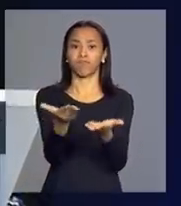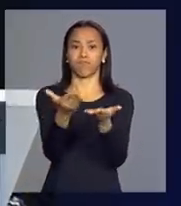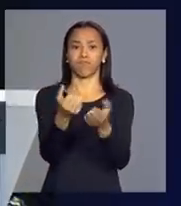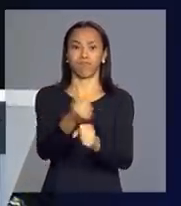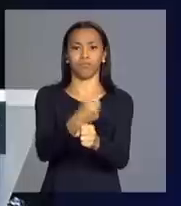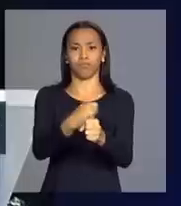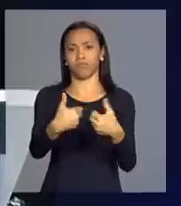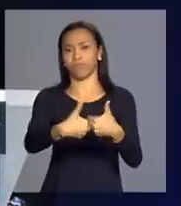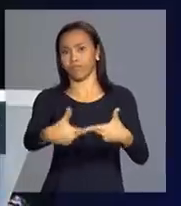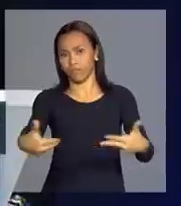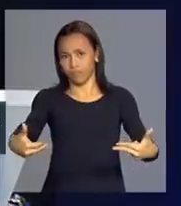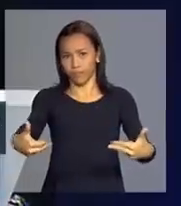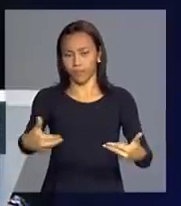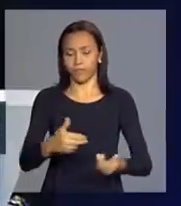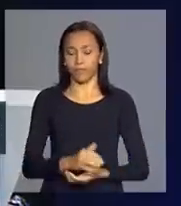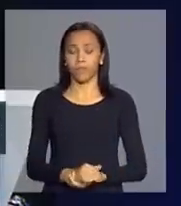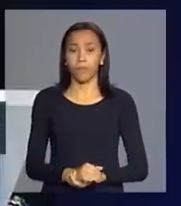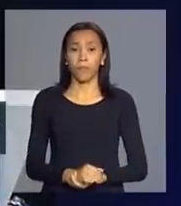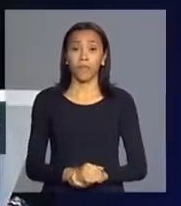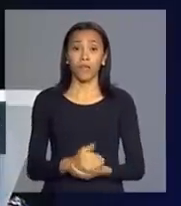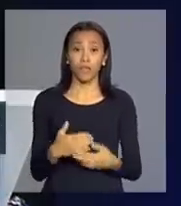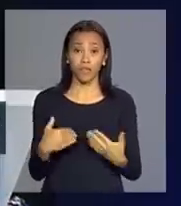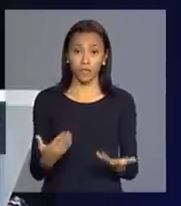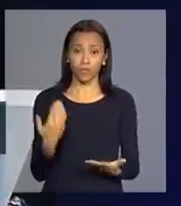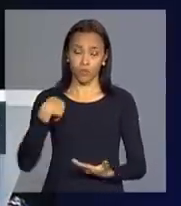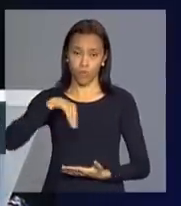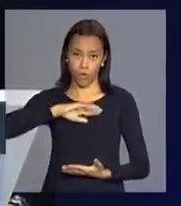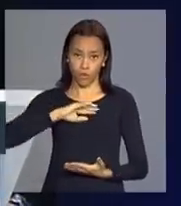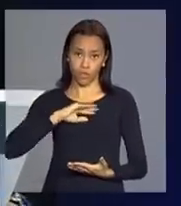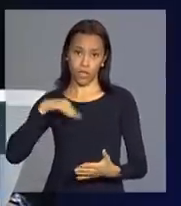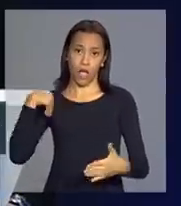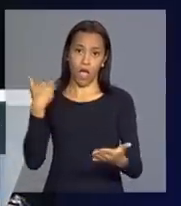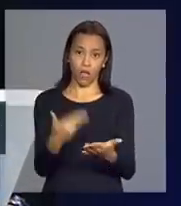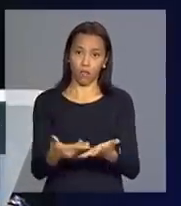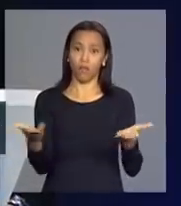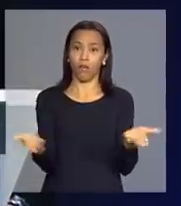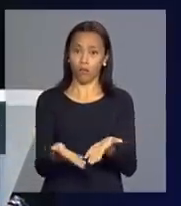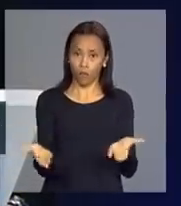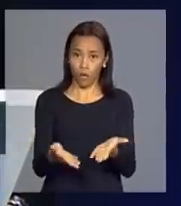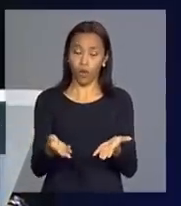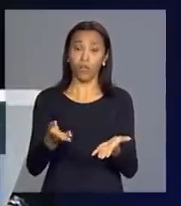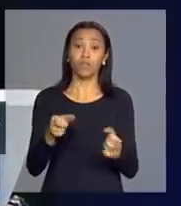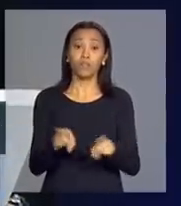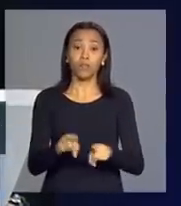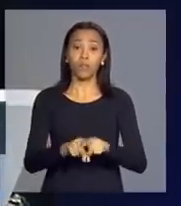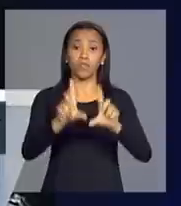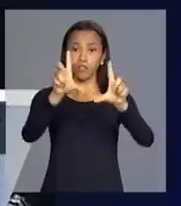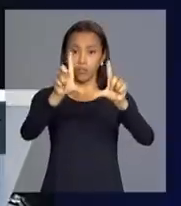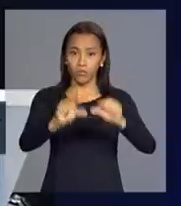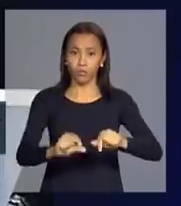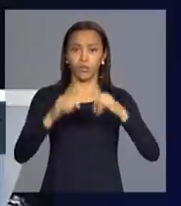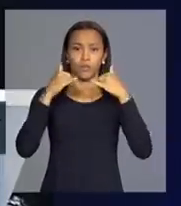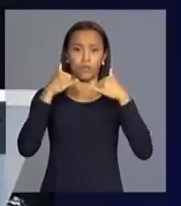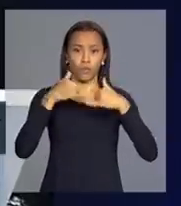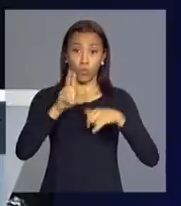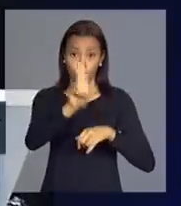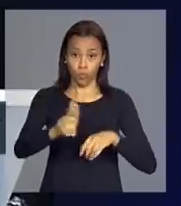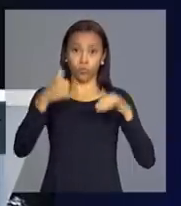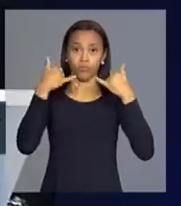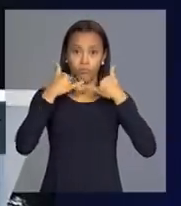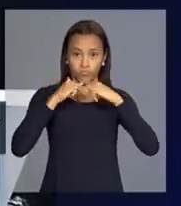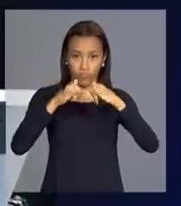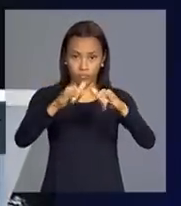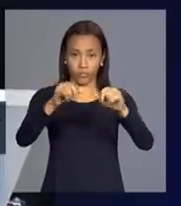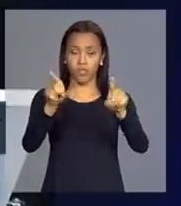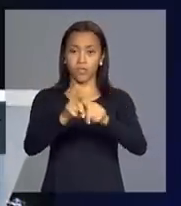E estamos agora diminuindo o custo da energia e